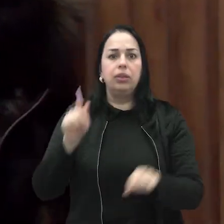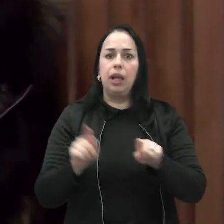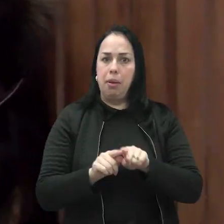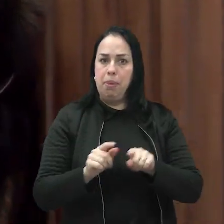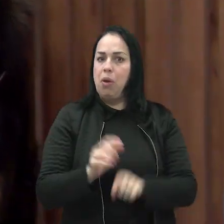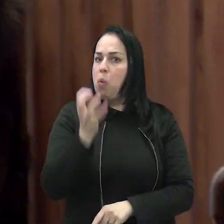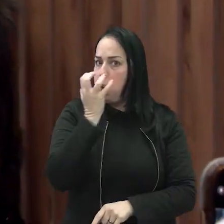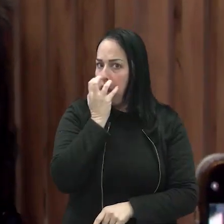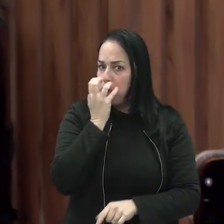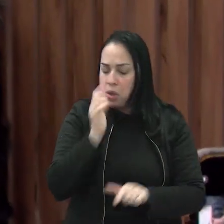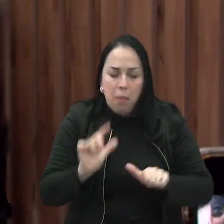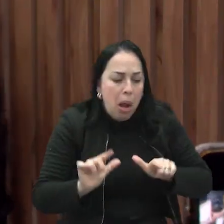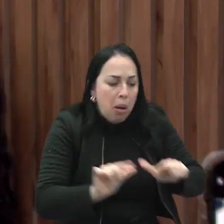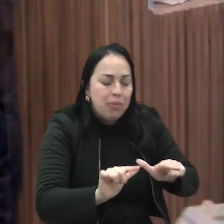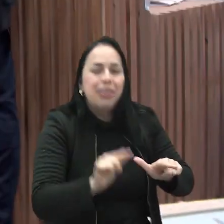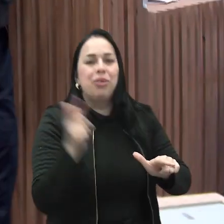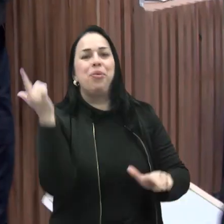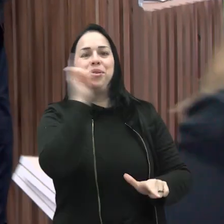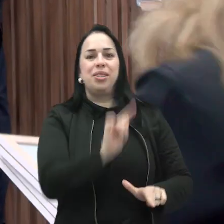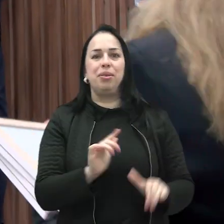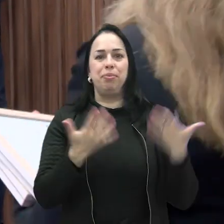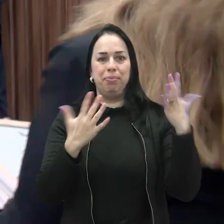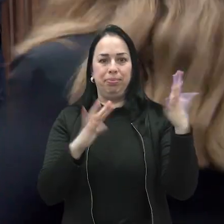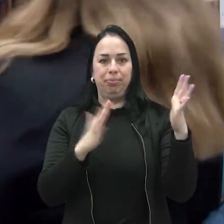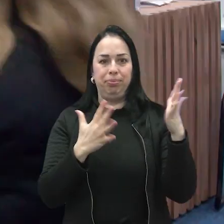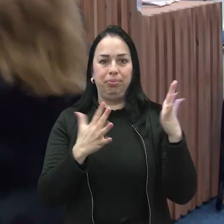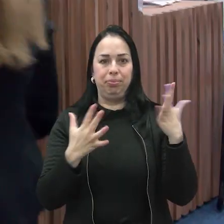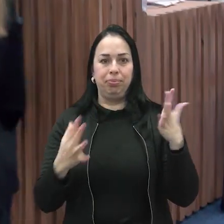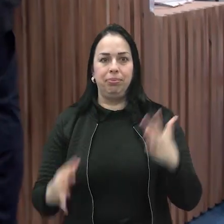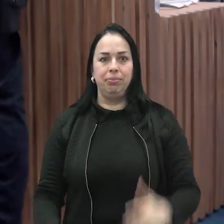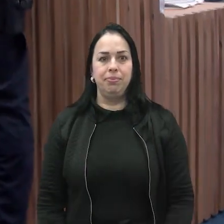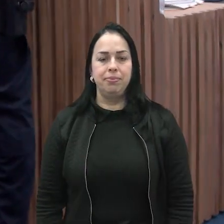o cão Apolo foi agraciado.